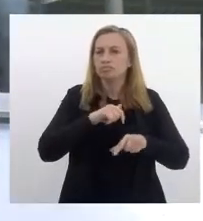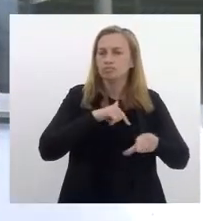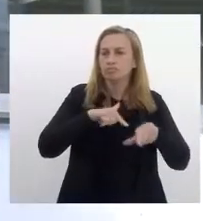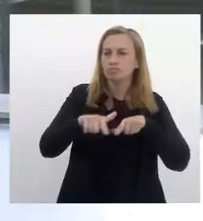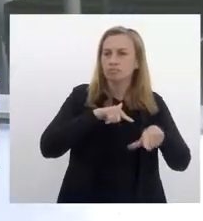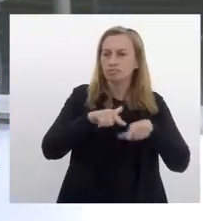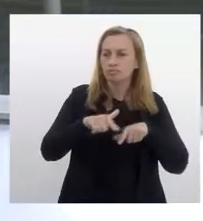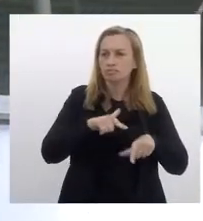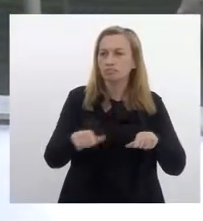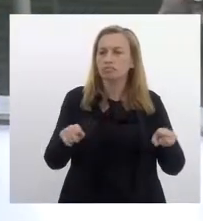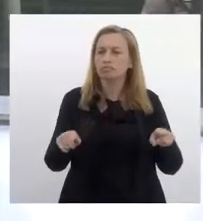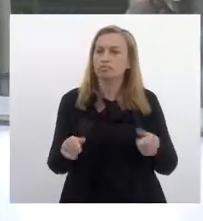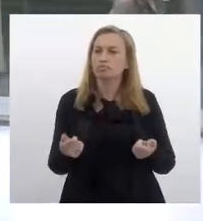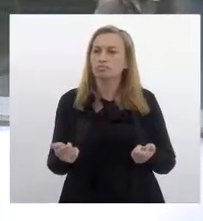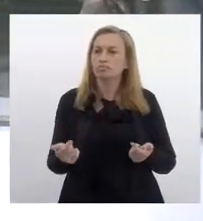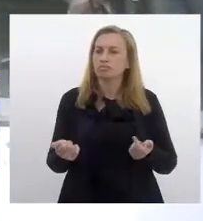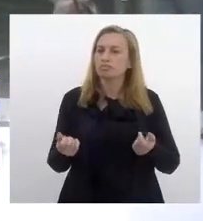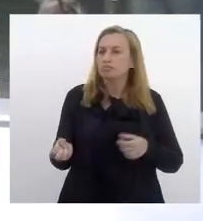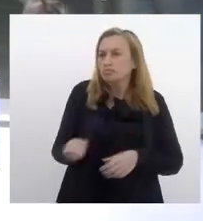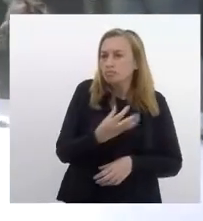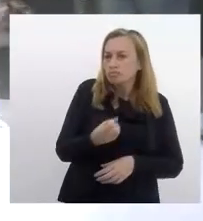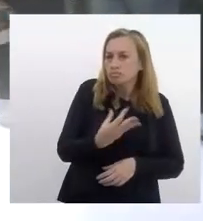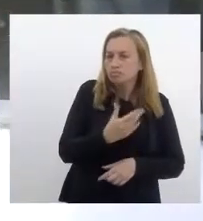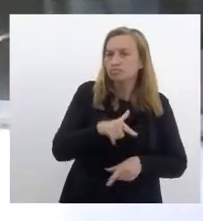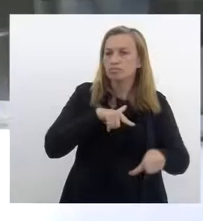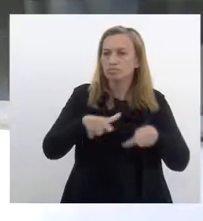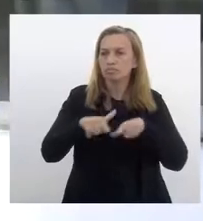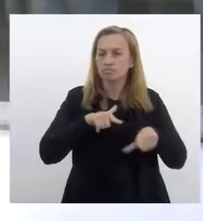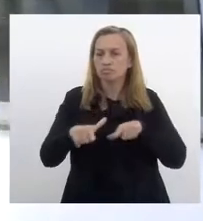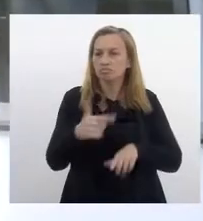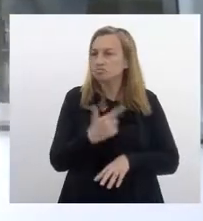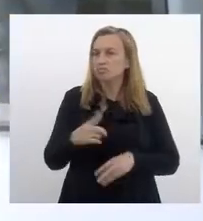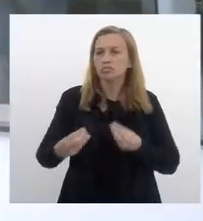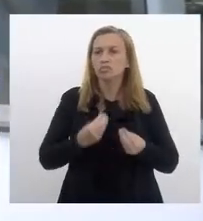Não tem como. É inadmissível.